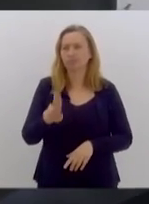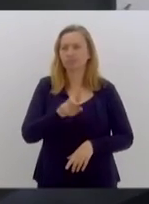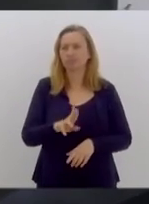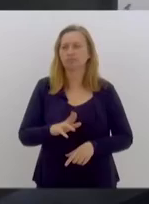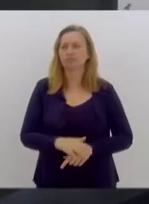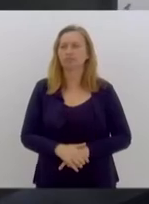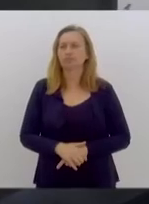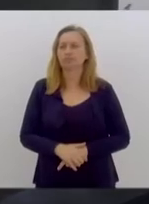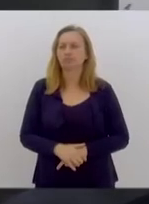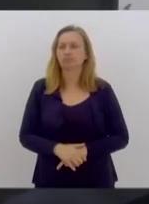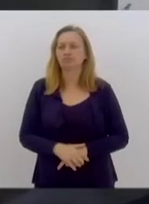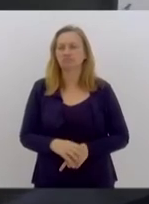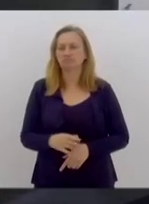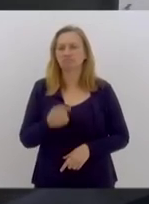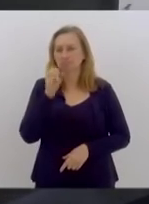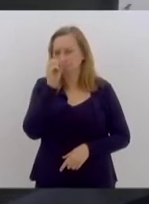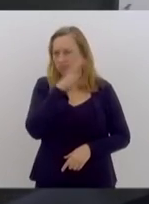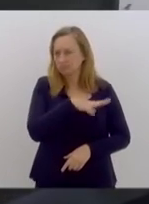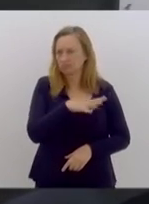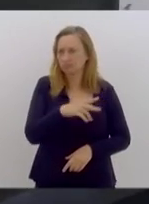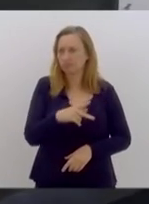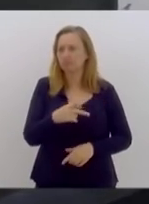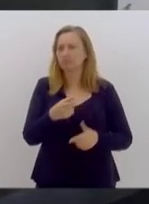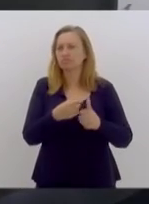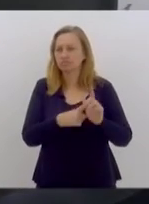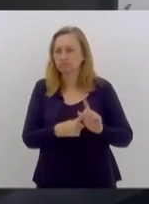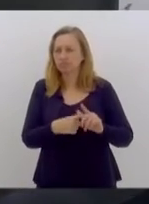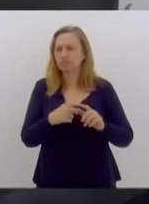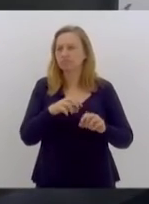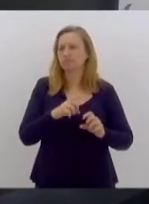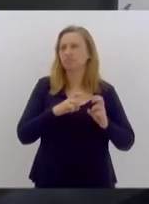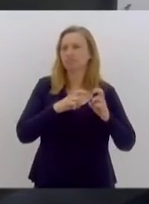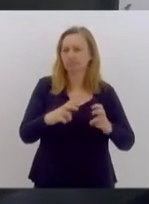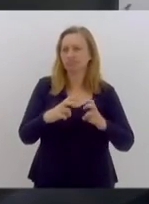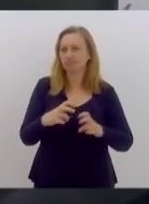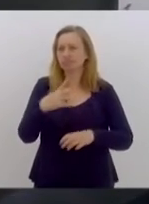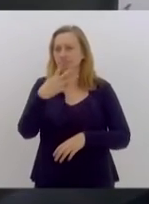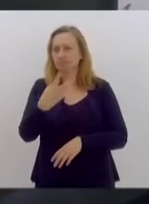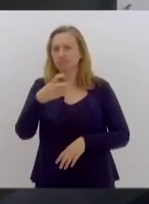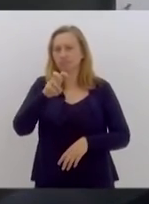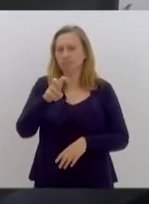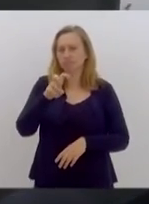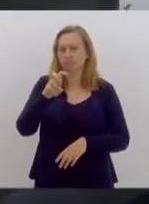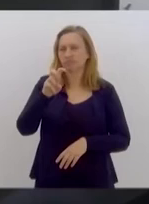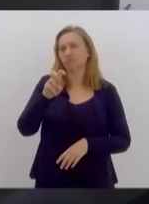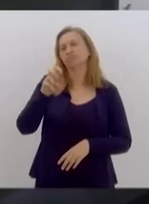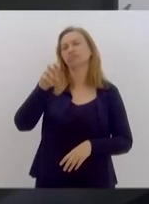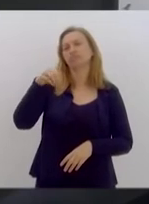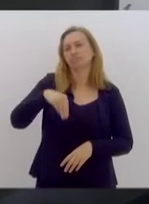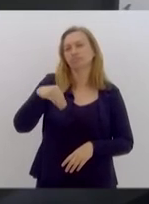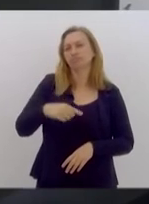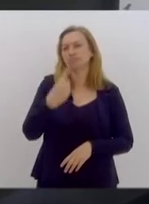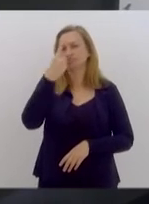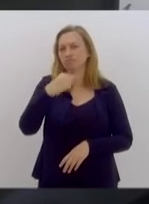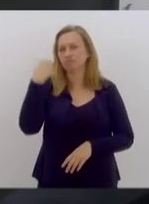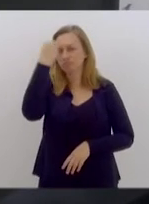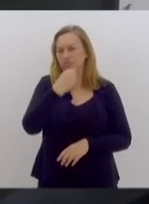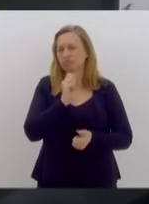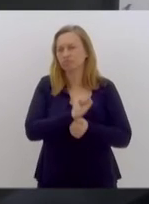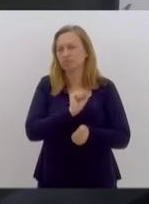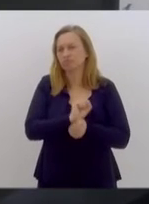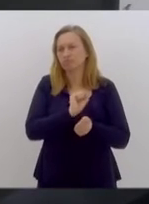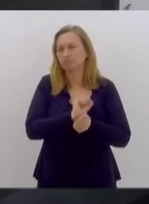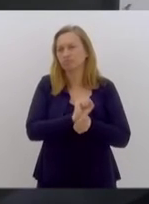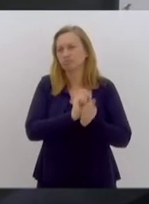eu acho um absurdo a pessoa que depende de sistema Ferroviário de 45 minutos uma hora esperando a composição